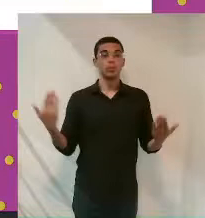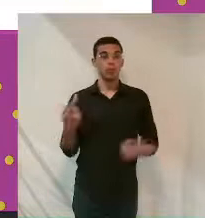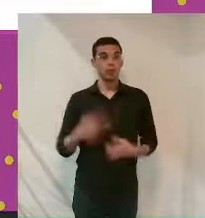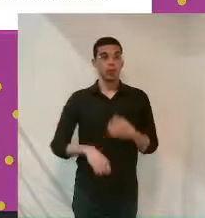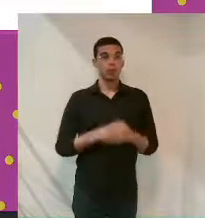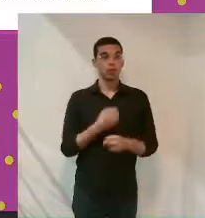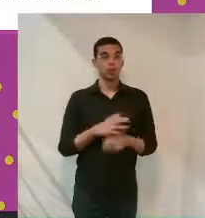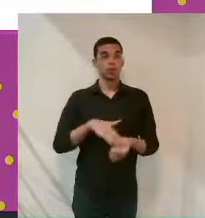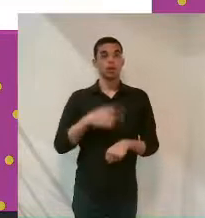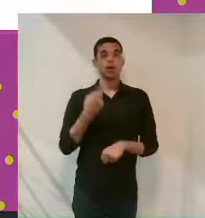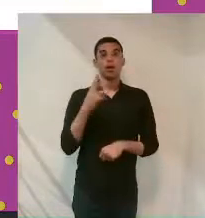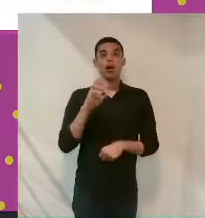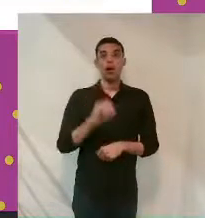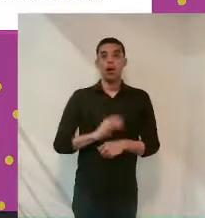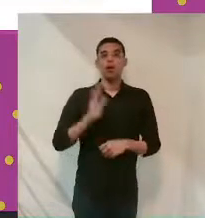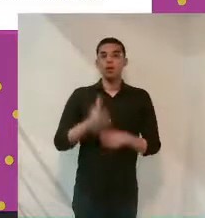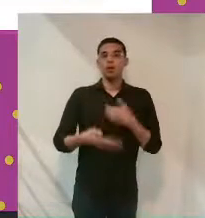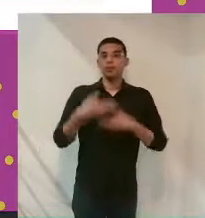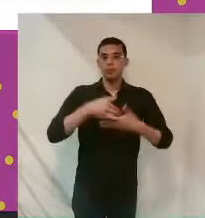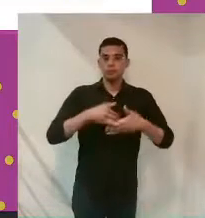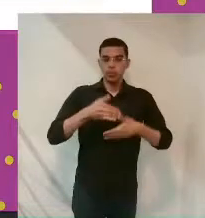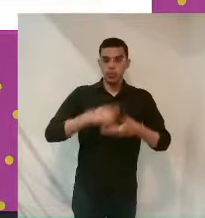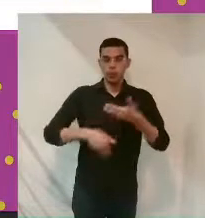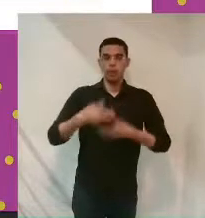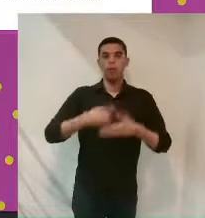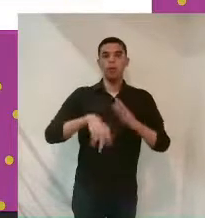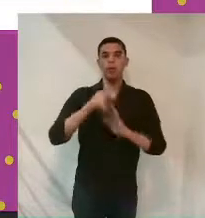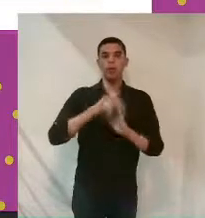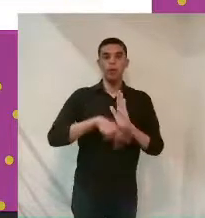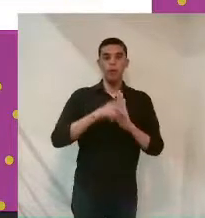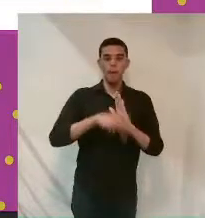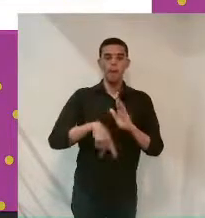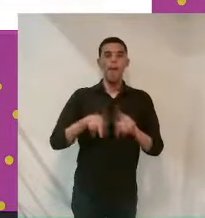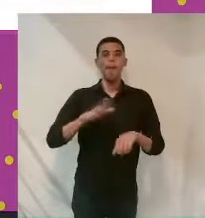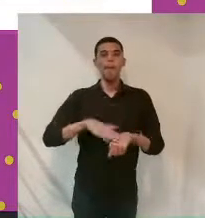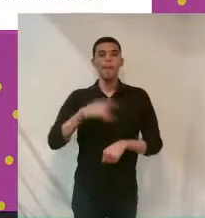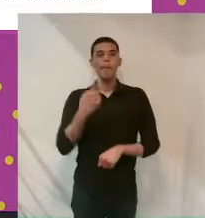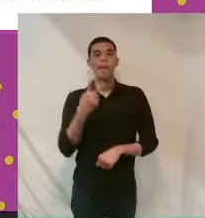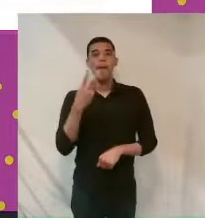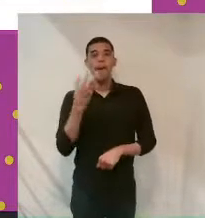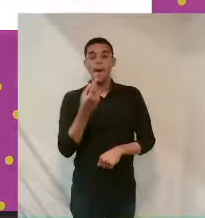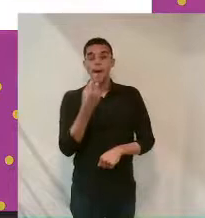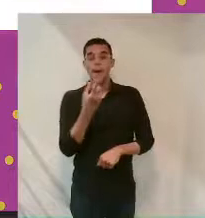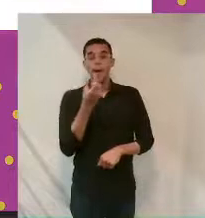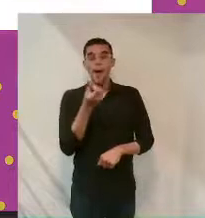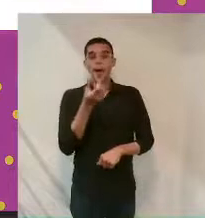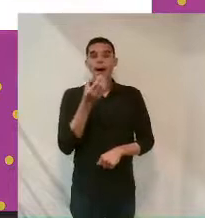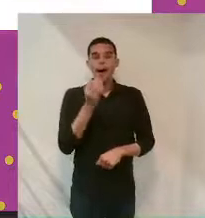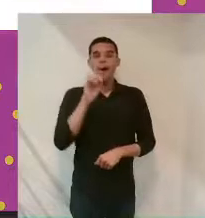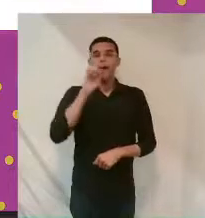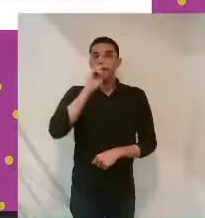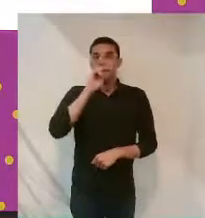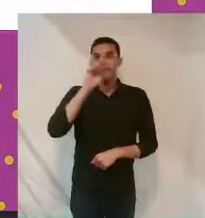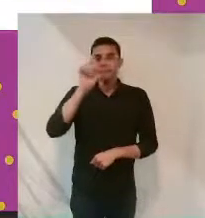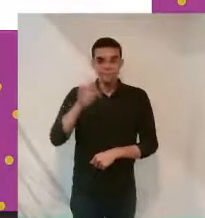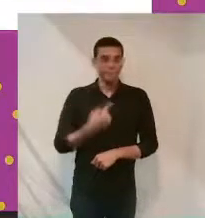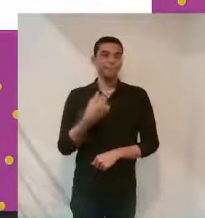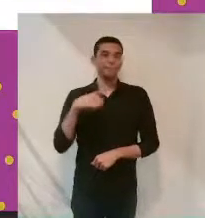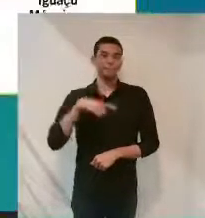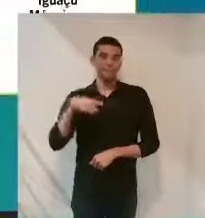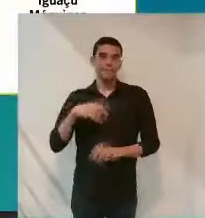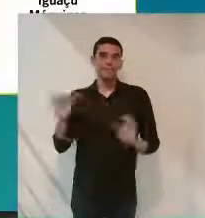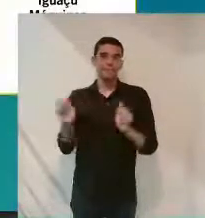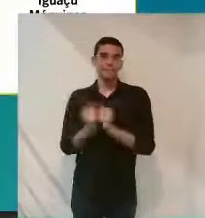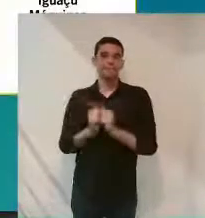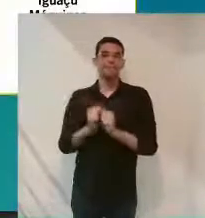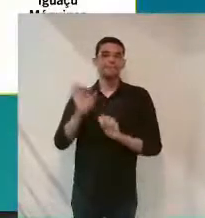participaram do programa, mais de 600 empresas aderentes e mais de 160 mil toneladas de resíduos que, em colaboração com essas